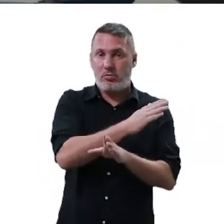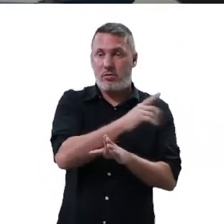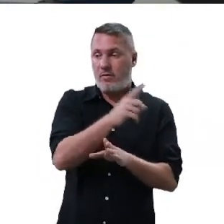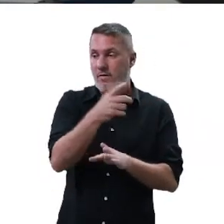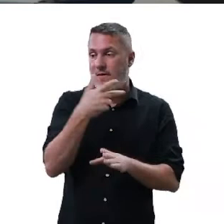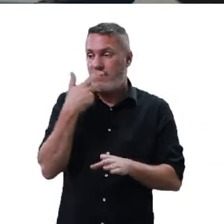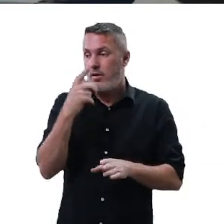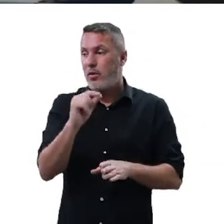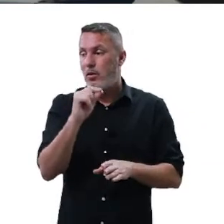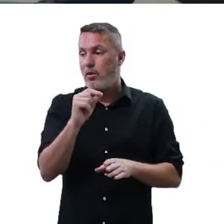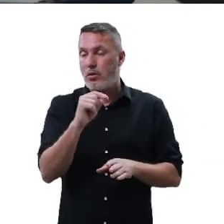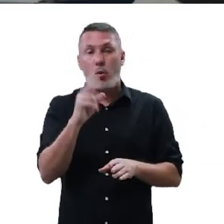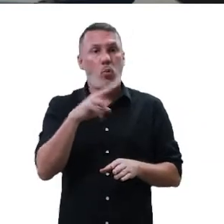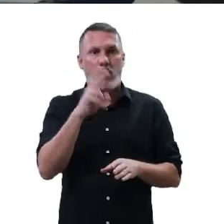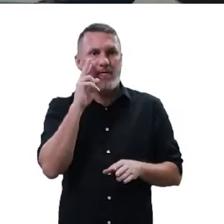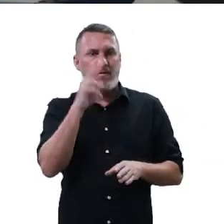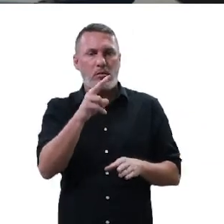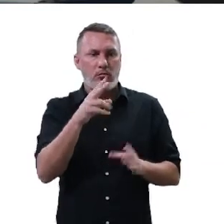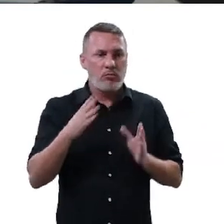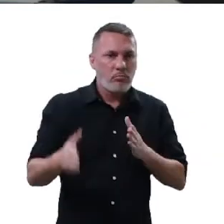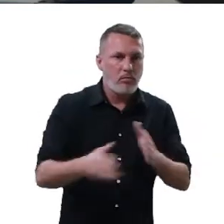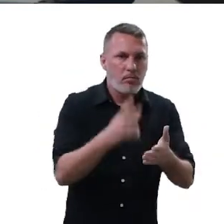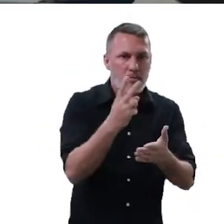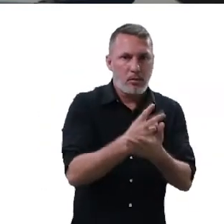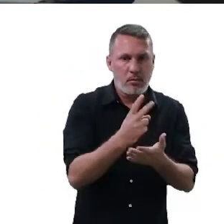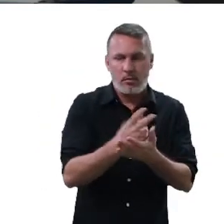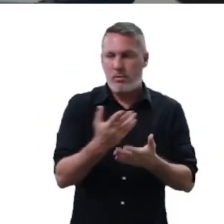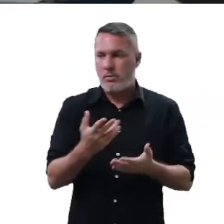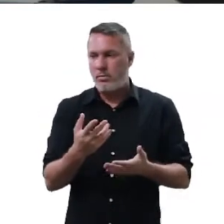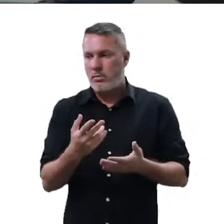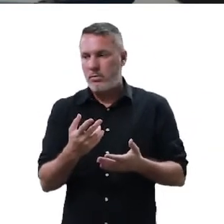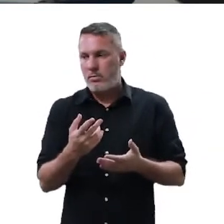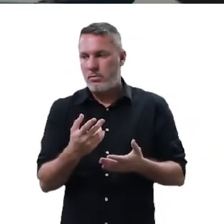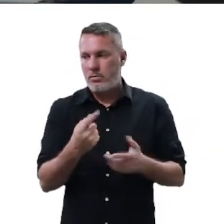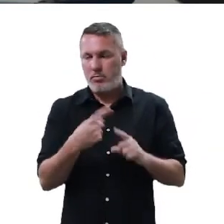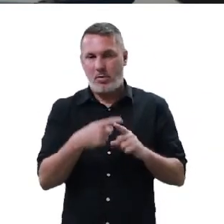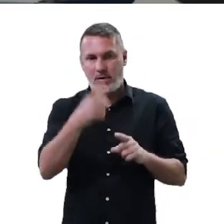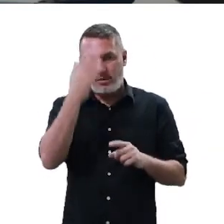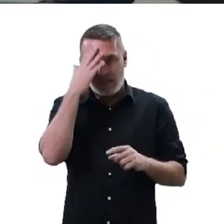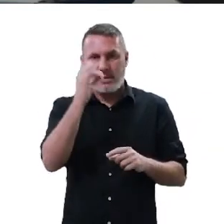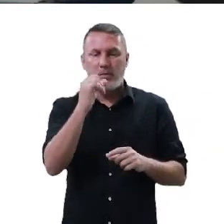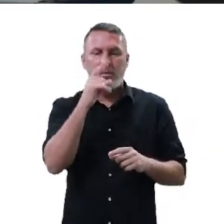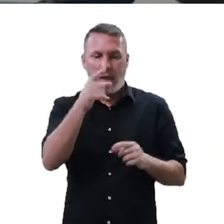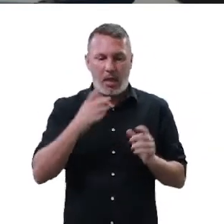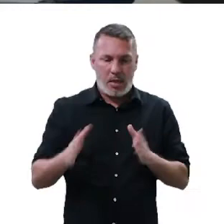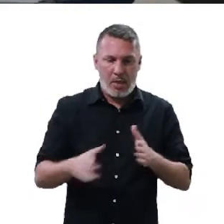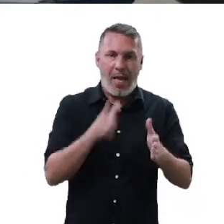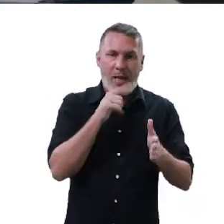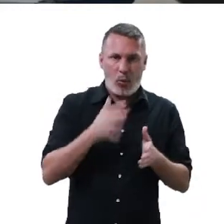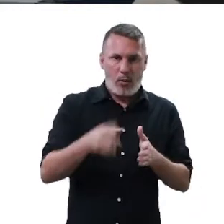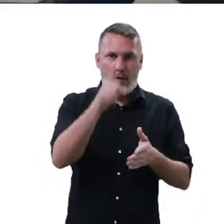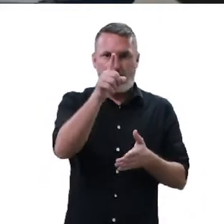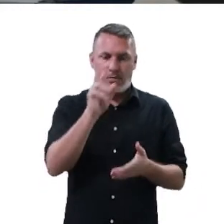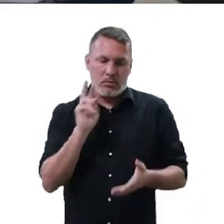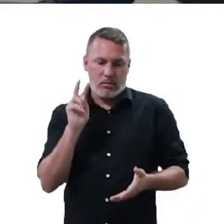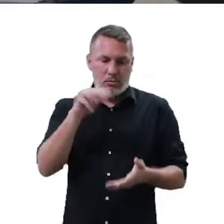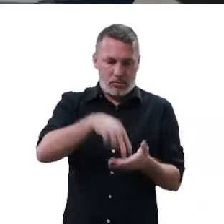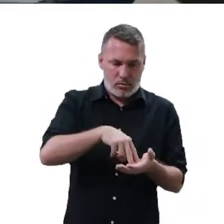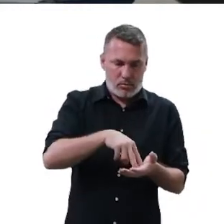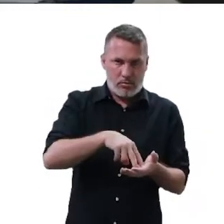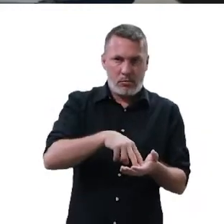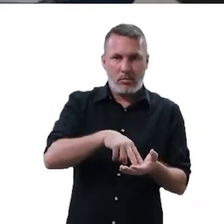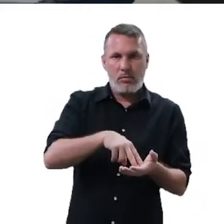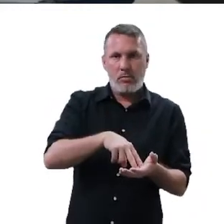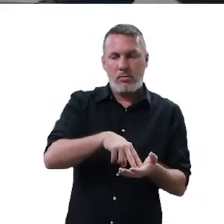ideia do Heráclito quando ele fala que ninguém entra no mesmo rio duas vezes, né? Que no segundo momento que você entrar, nem as águas serão outras